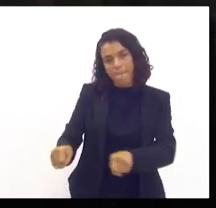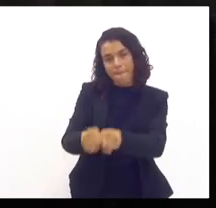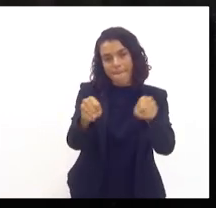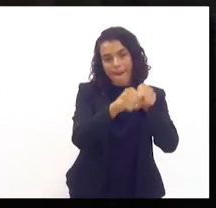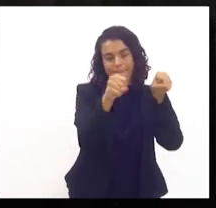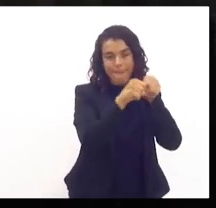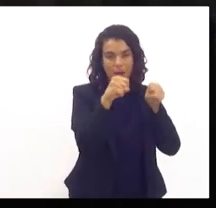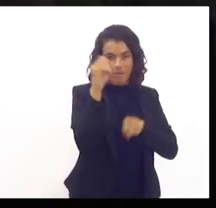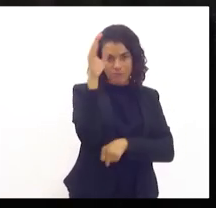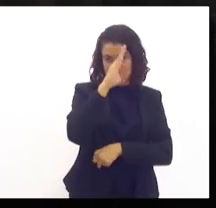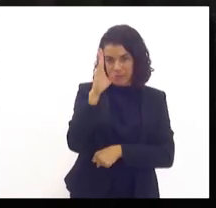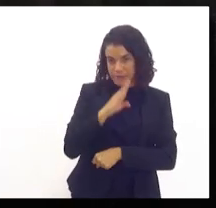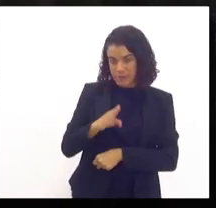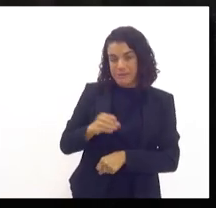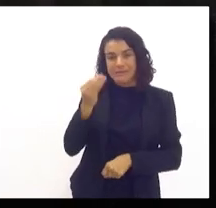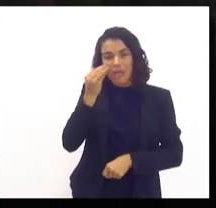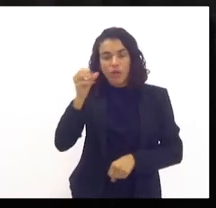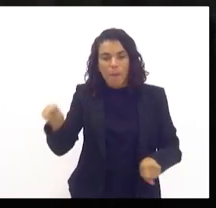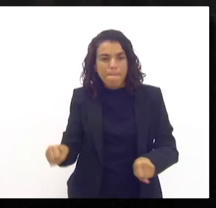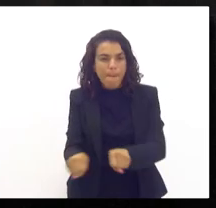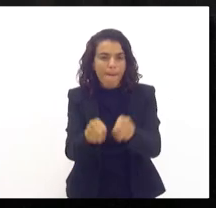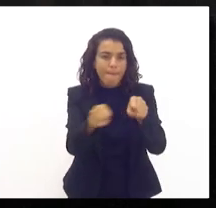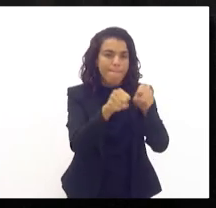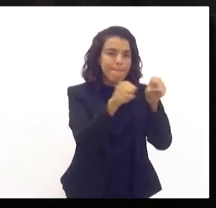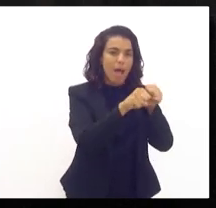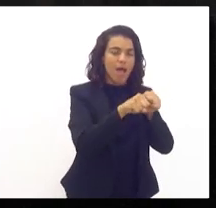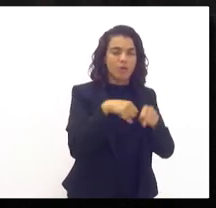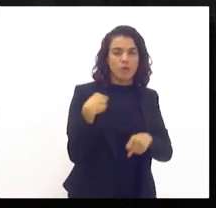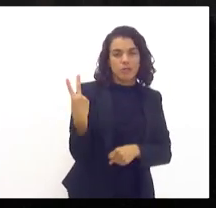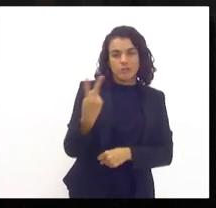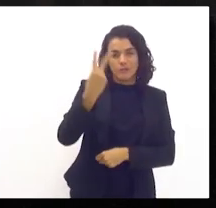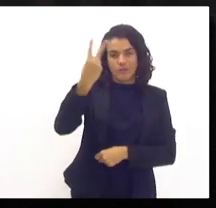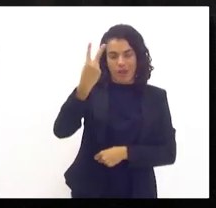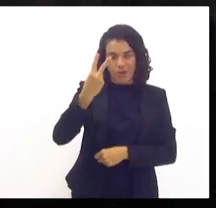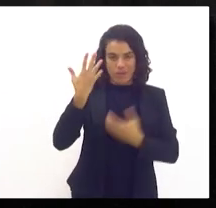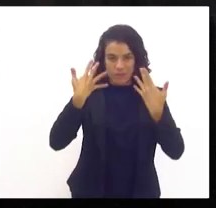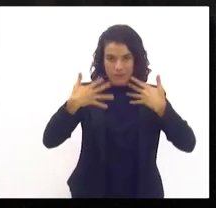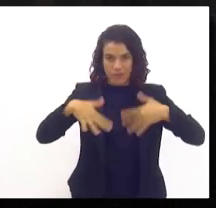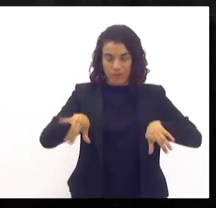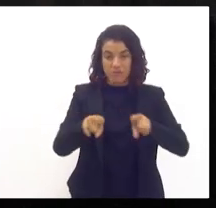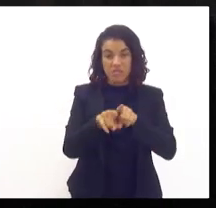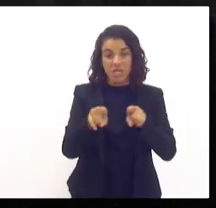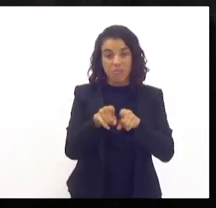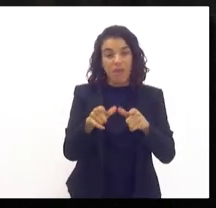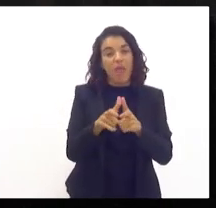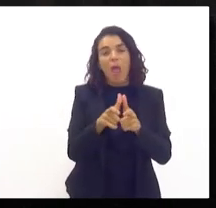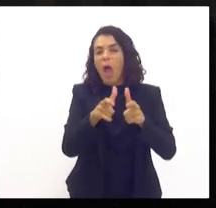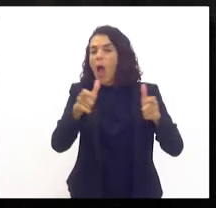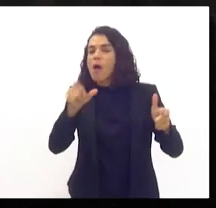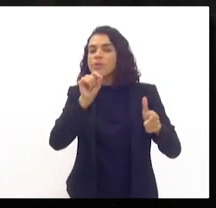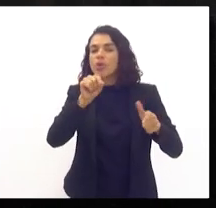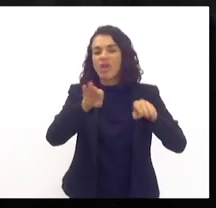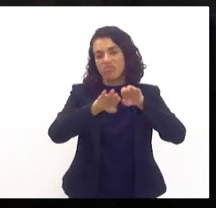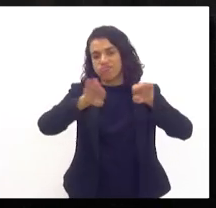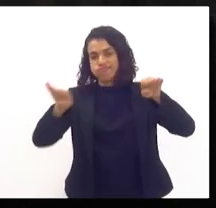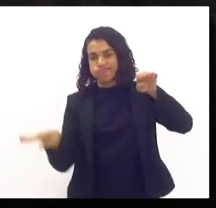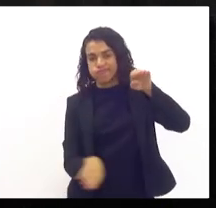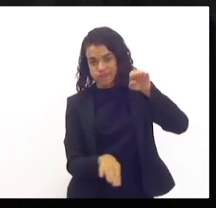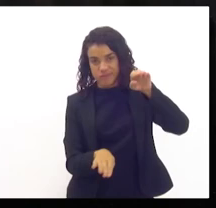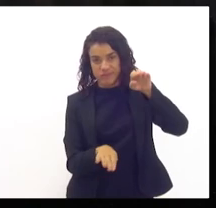soberania, a quem tentou destruir nossas riquezas e ampliou as desigualdades entre a população